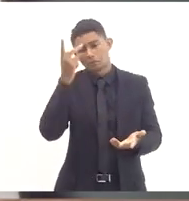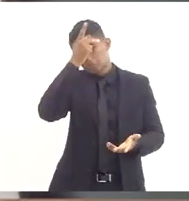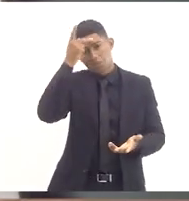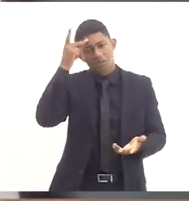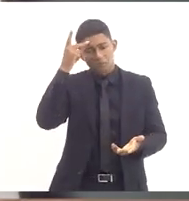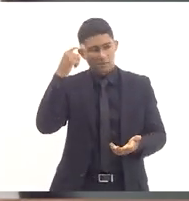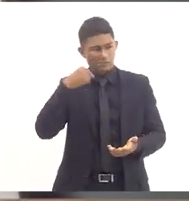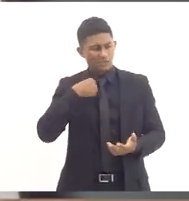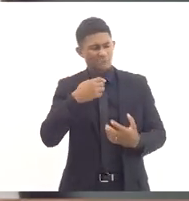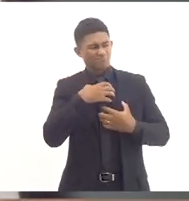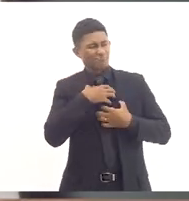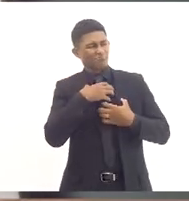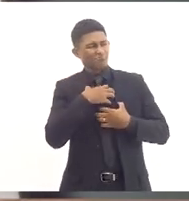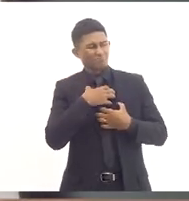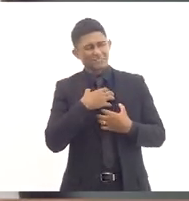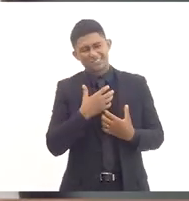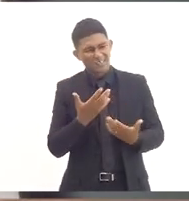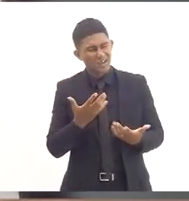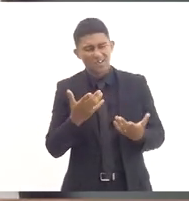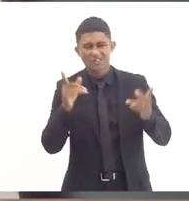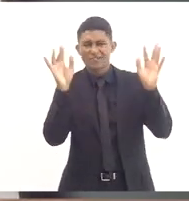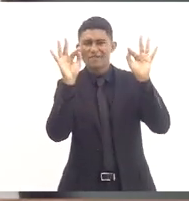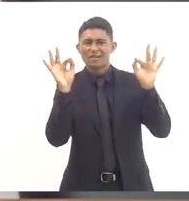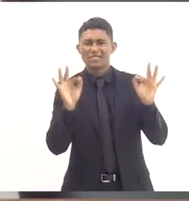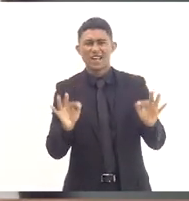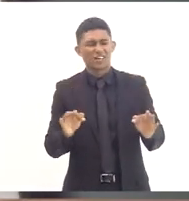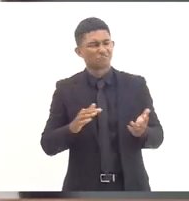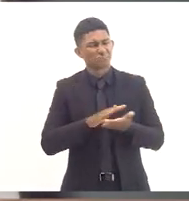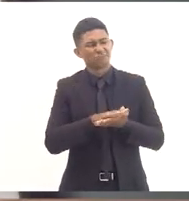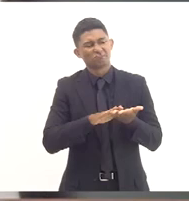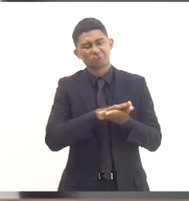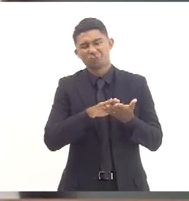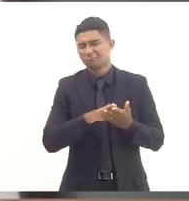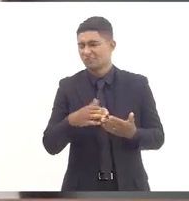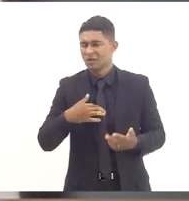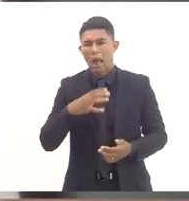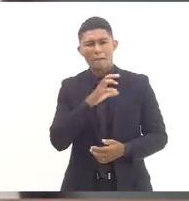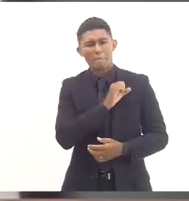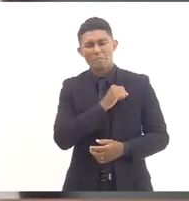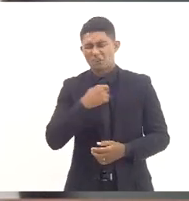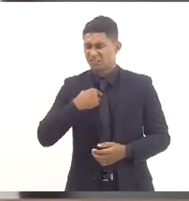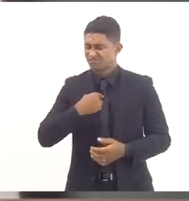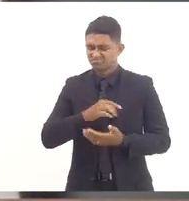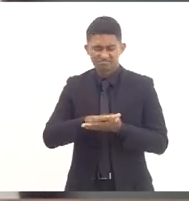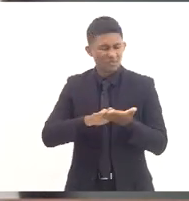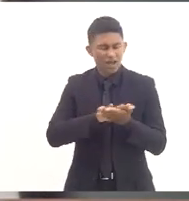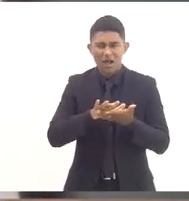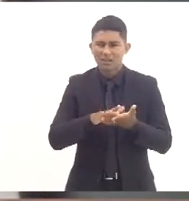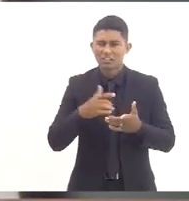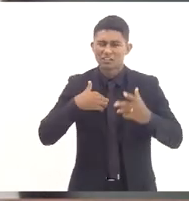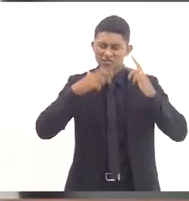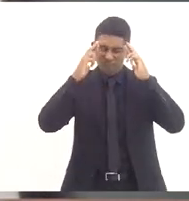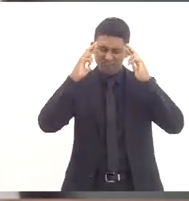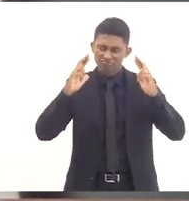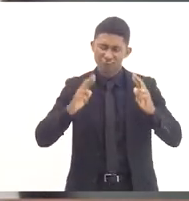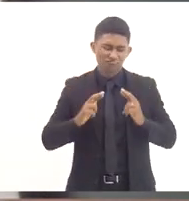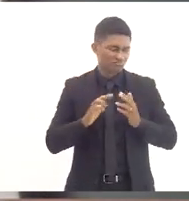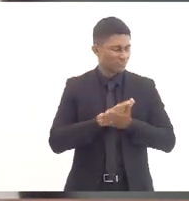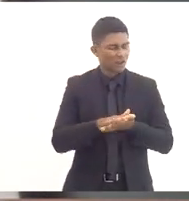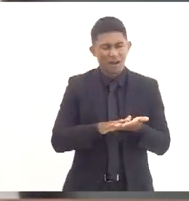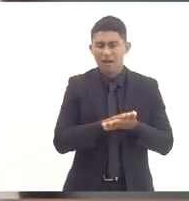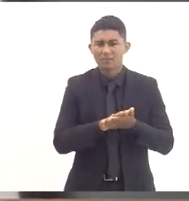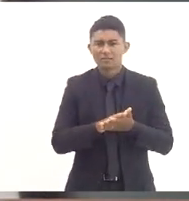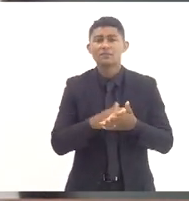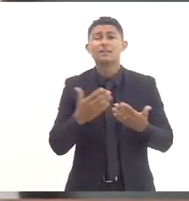né então se a gente não tem felicidade se a gente não tem amor próprio não se a gente não tem respeito não é por si